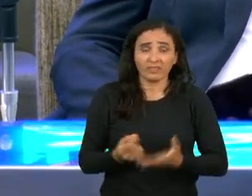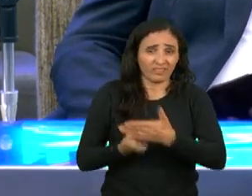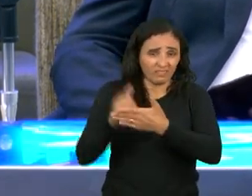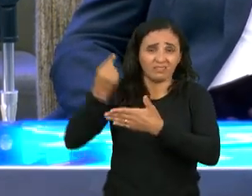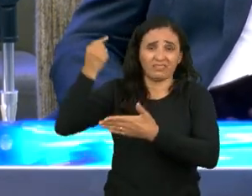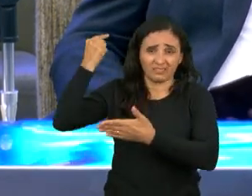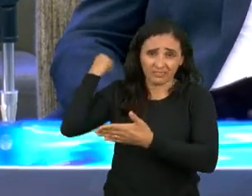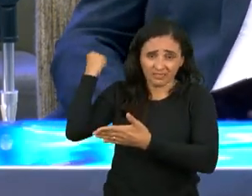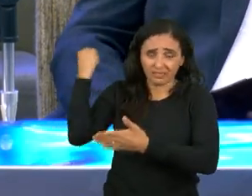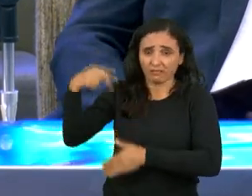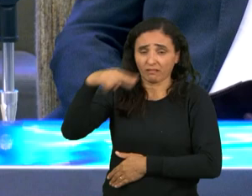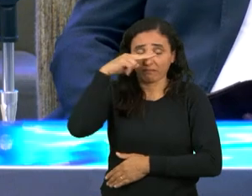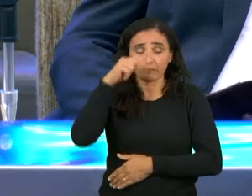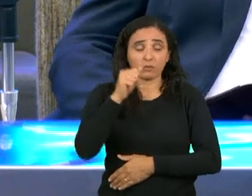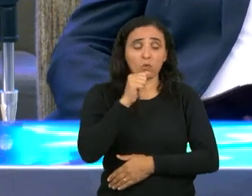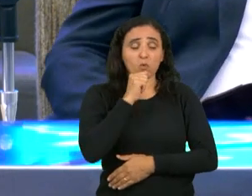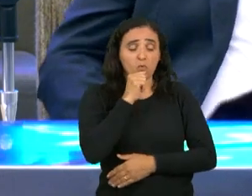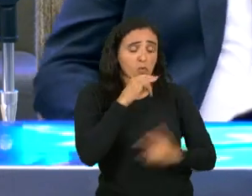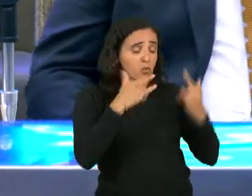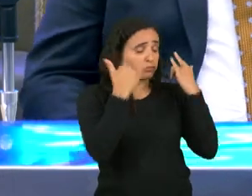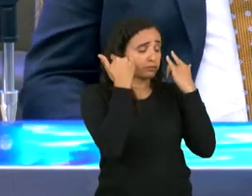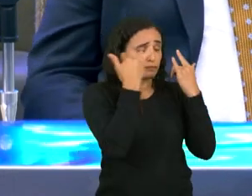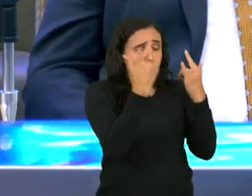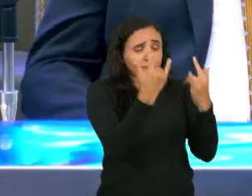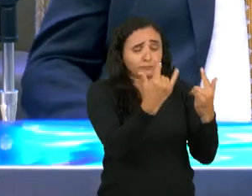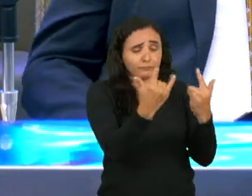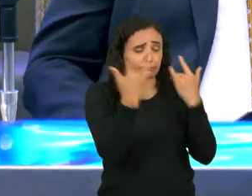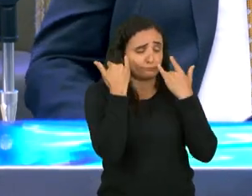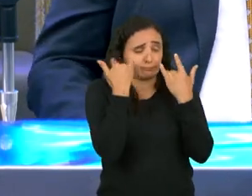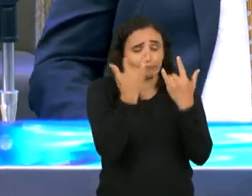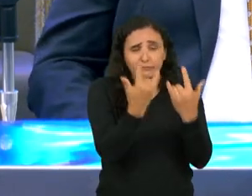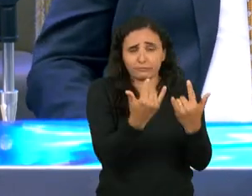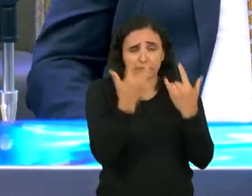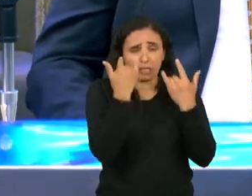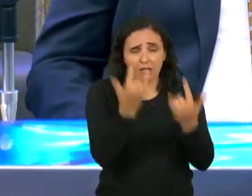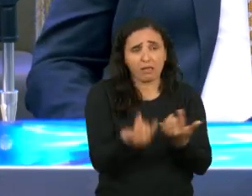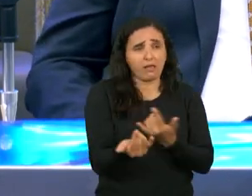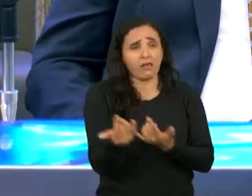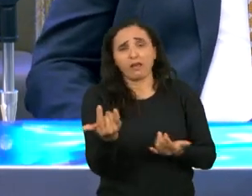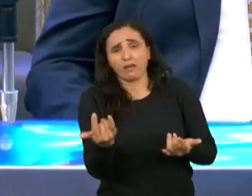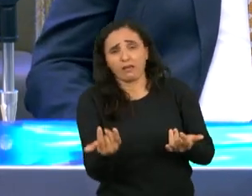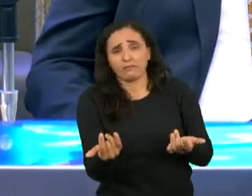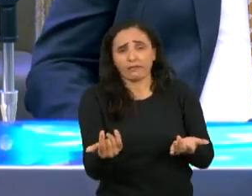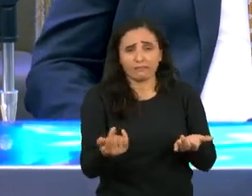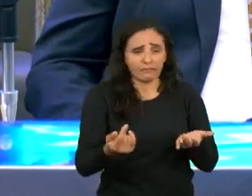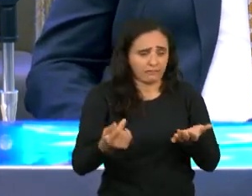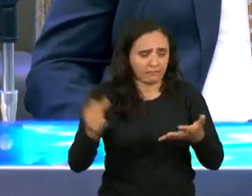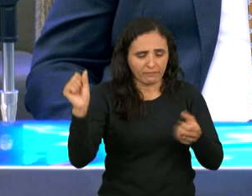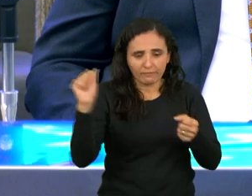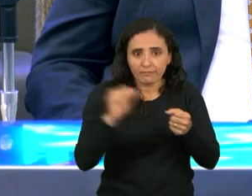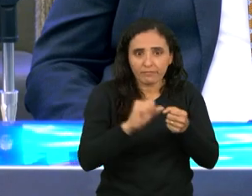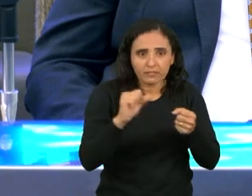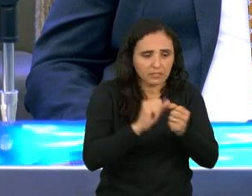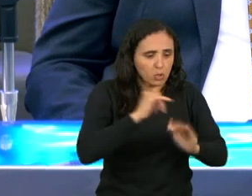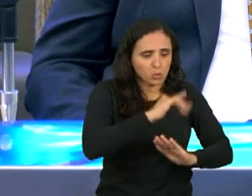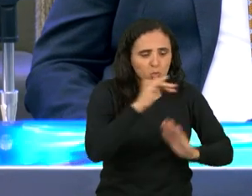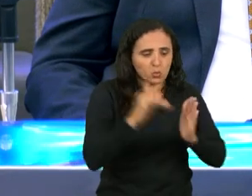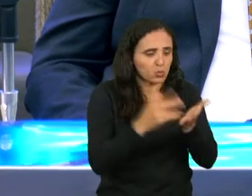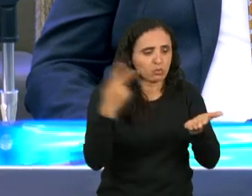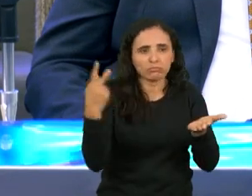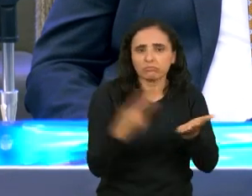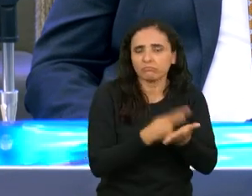assim vivemos vivemos submetidos a corrupção do mundo levados na